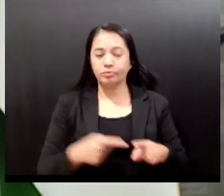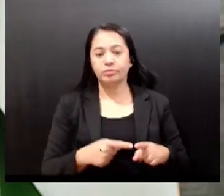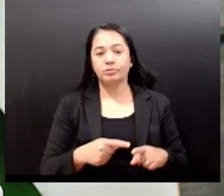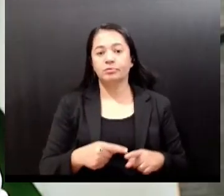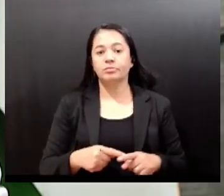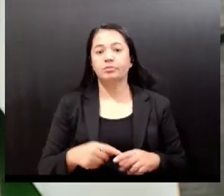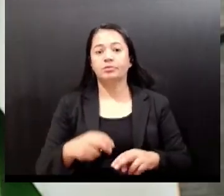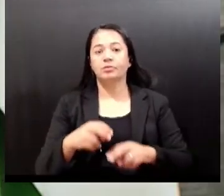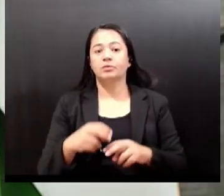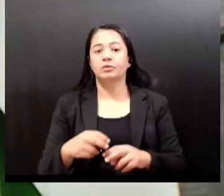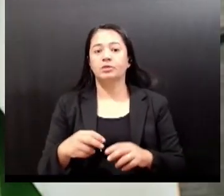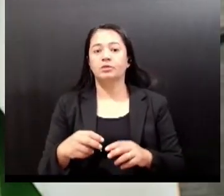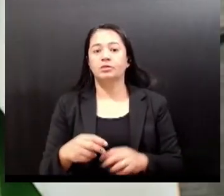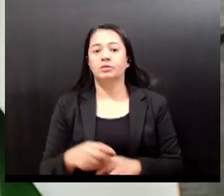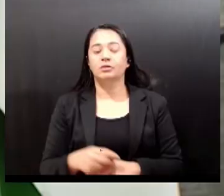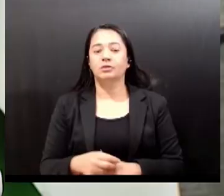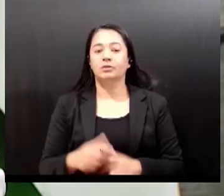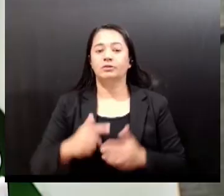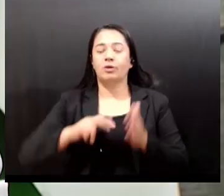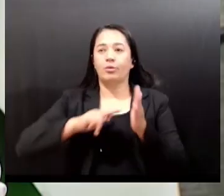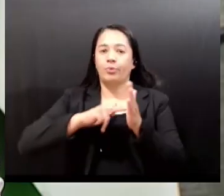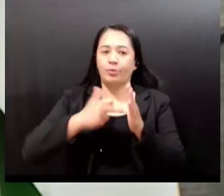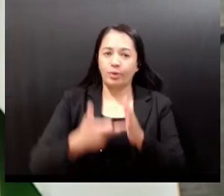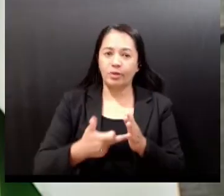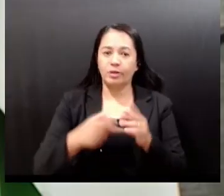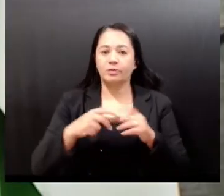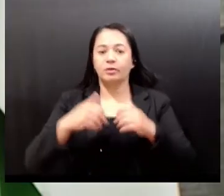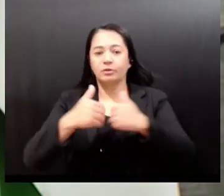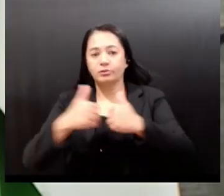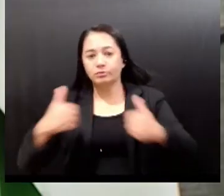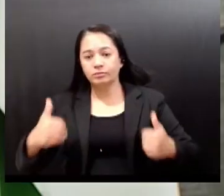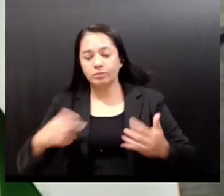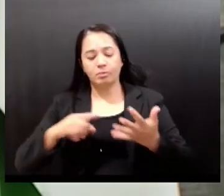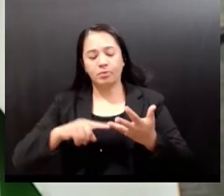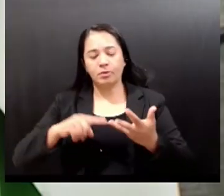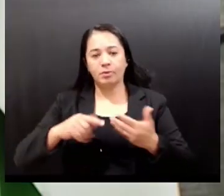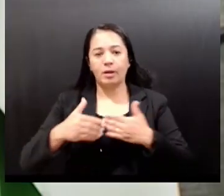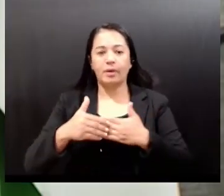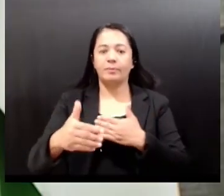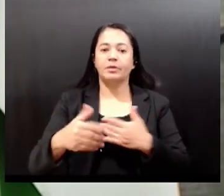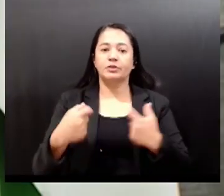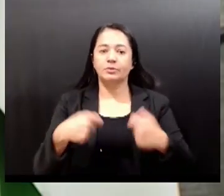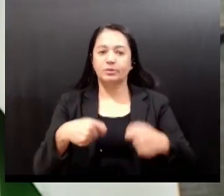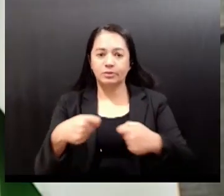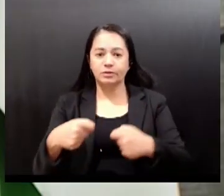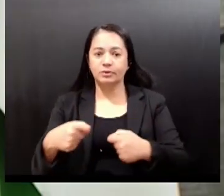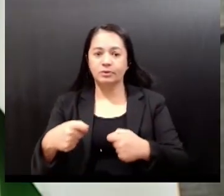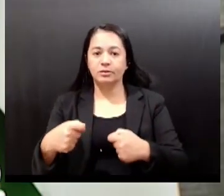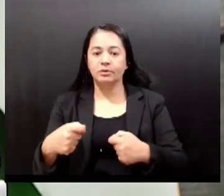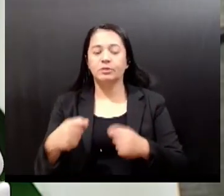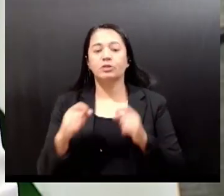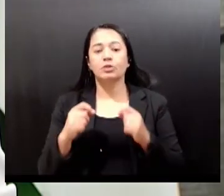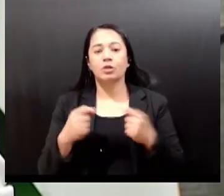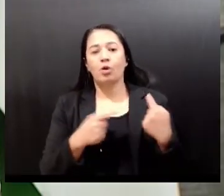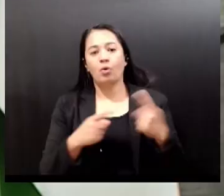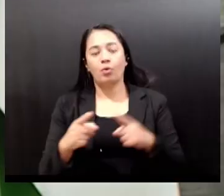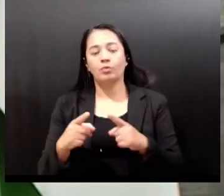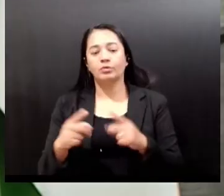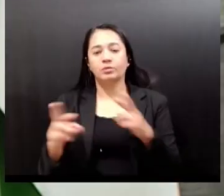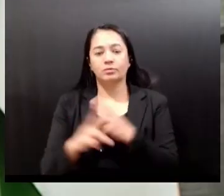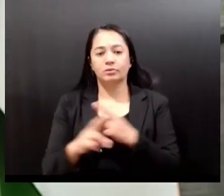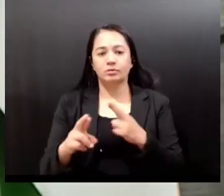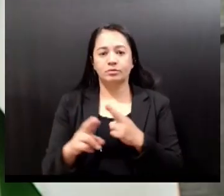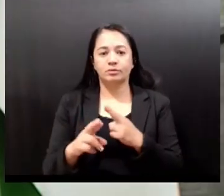próprio crime de genocídio, o crime de apartheid, e vem a partir dessa necessidade de se contrapor a essas relações que o Estado